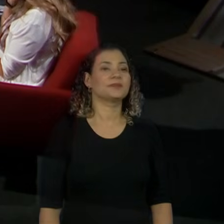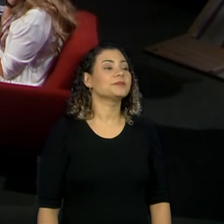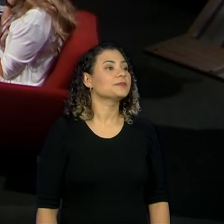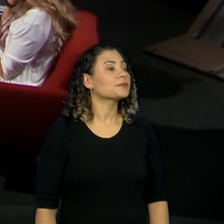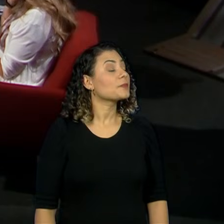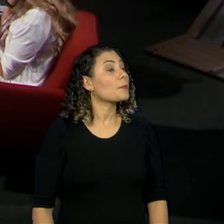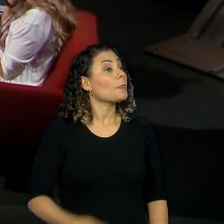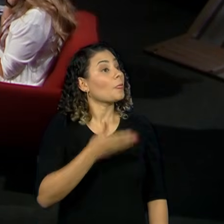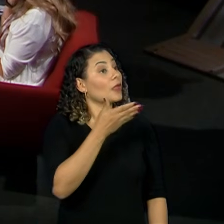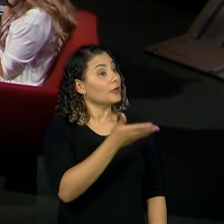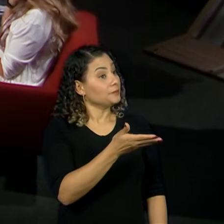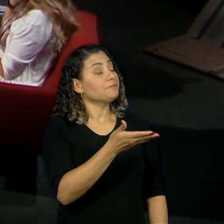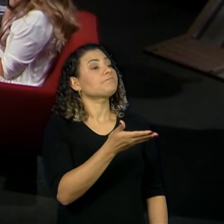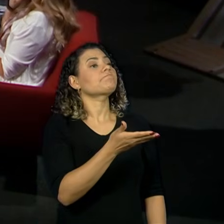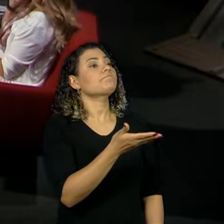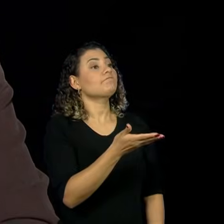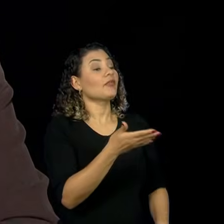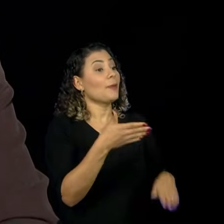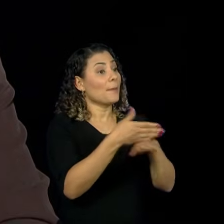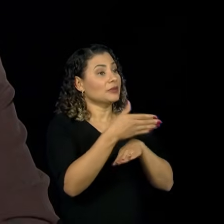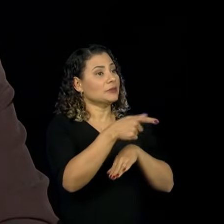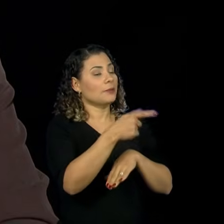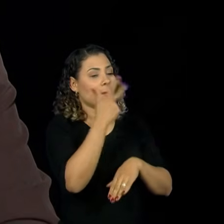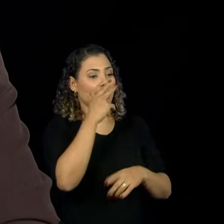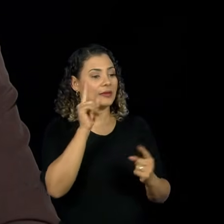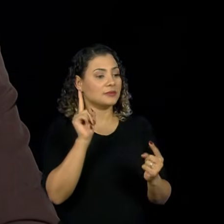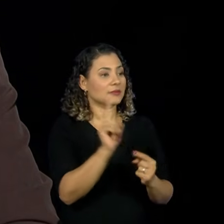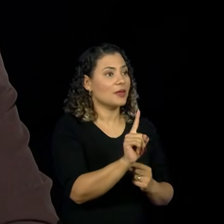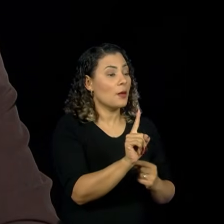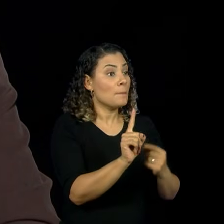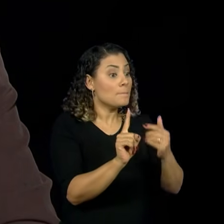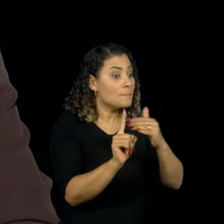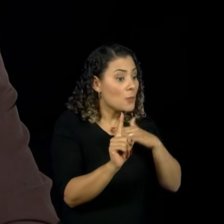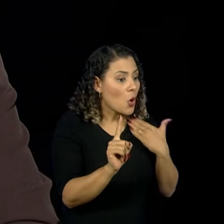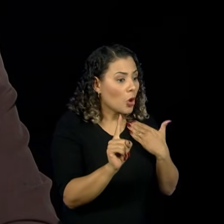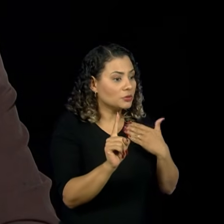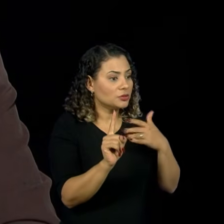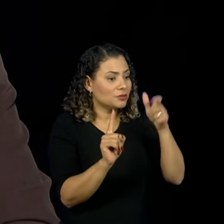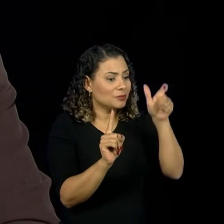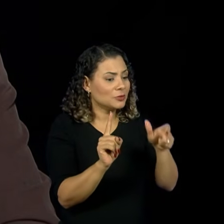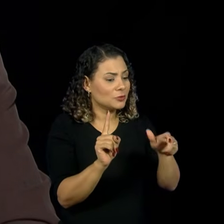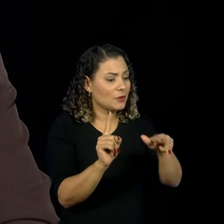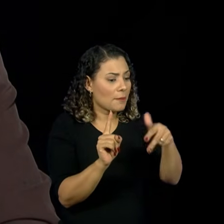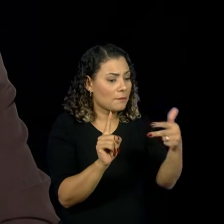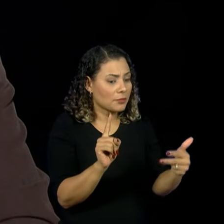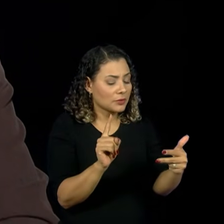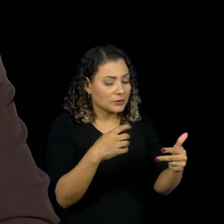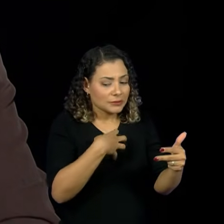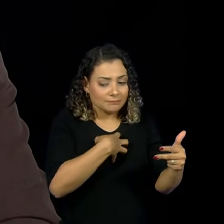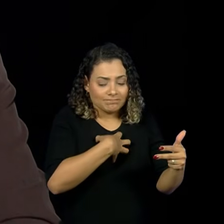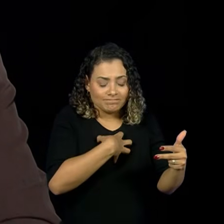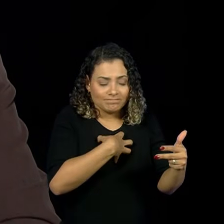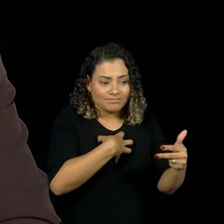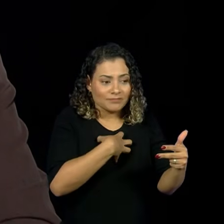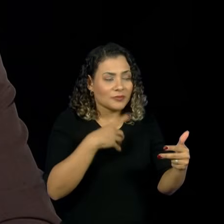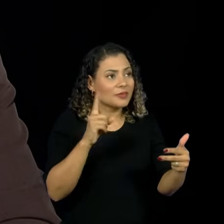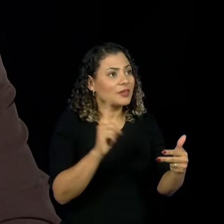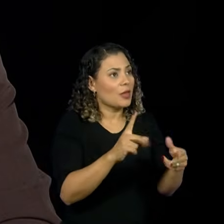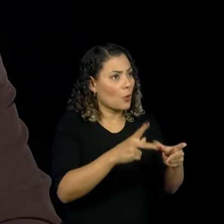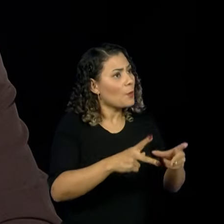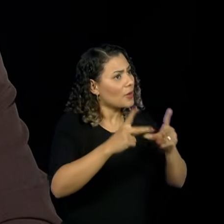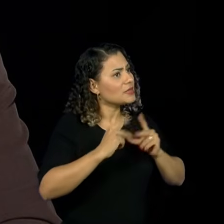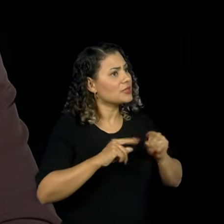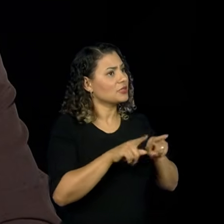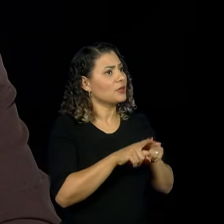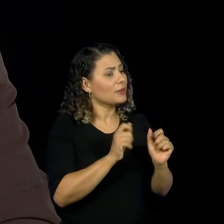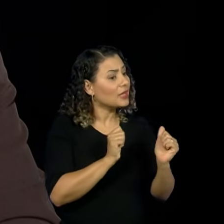Estar presente na morte, na hora da morte com alguém, é um presente também, não